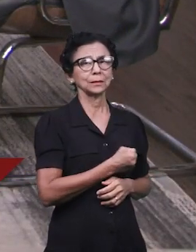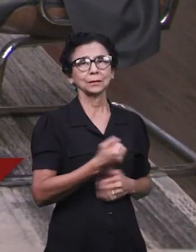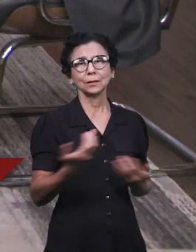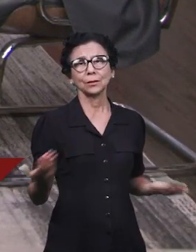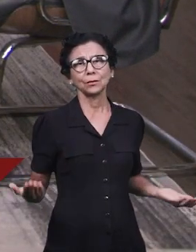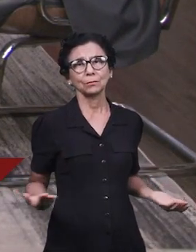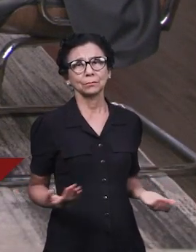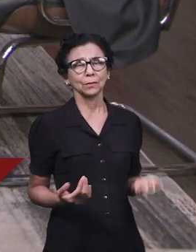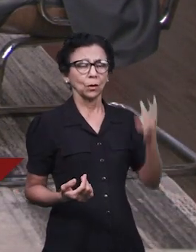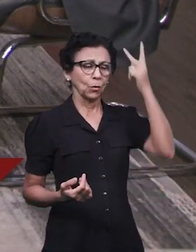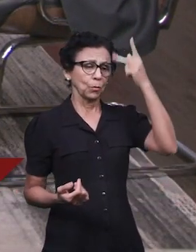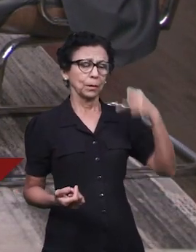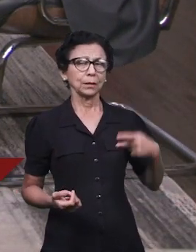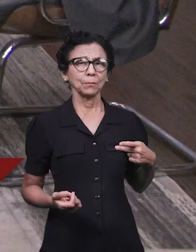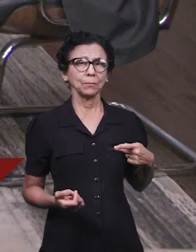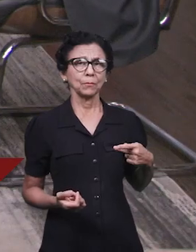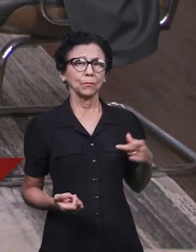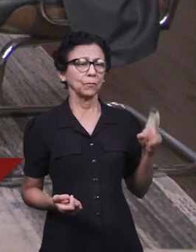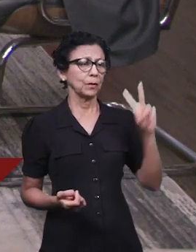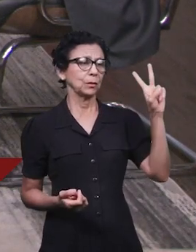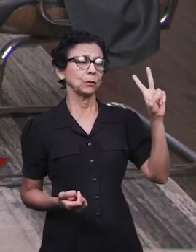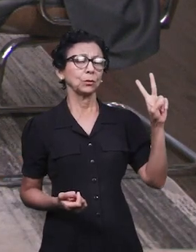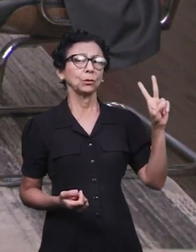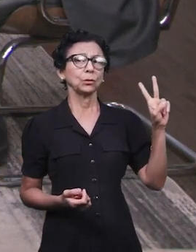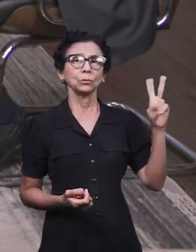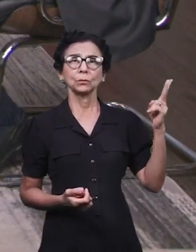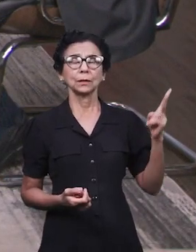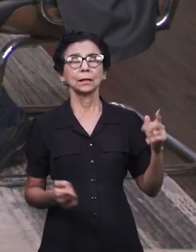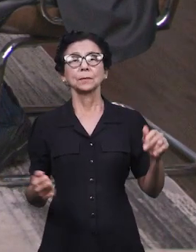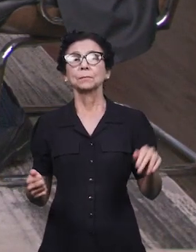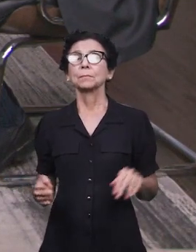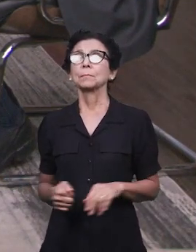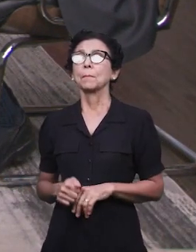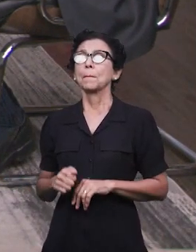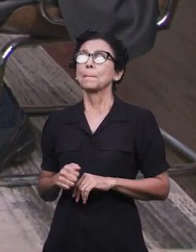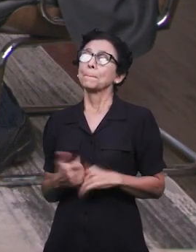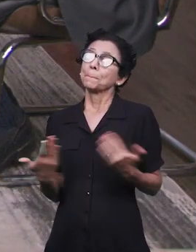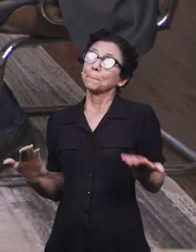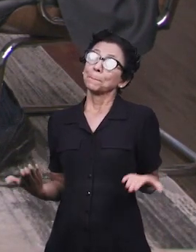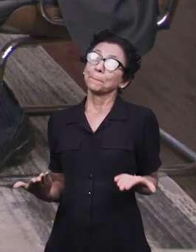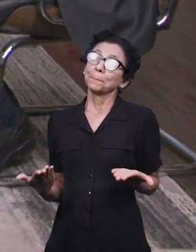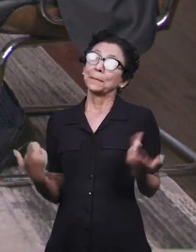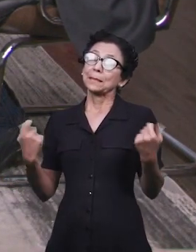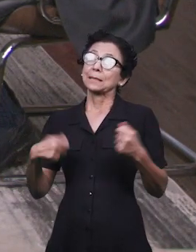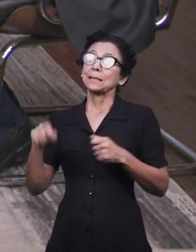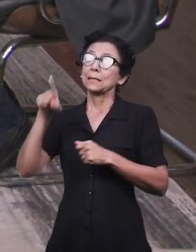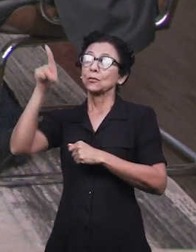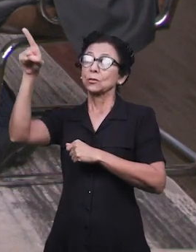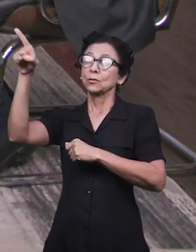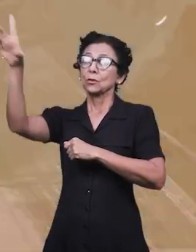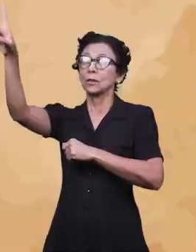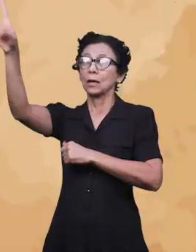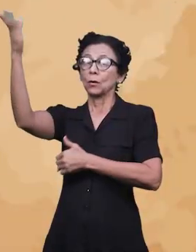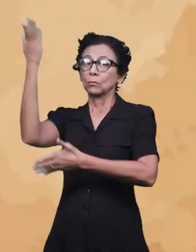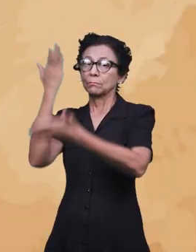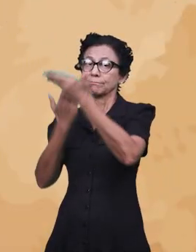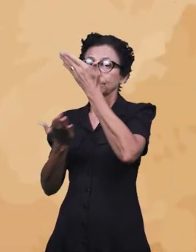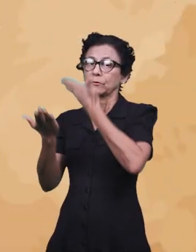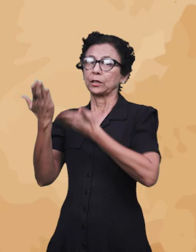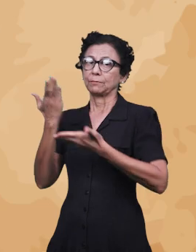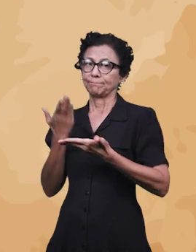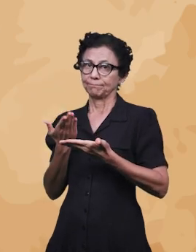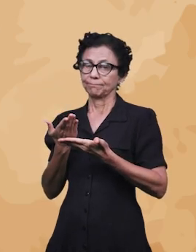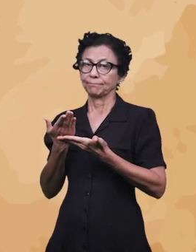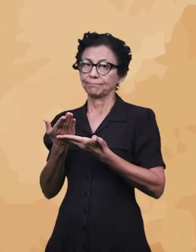de cima, pode desistir. Não é? Então, esse aspecto é um aspecto interessante. Mas você vai encontrar, por